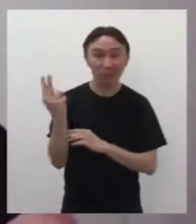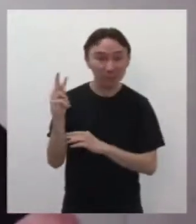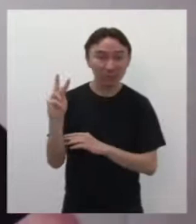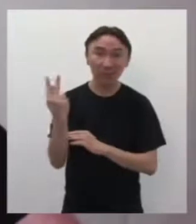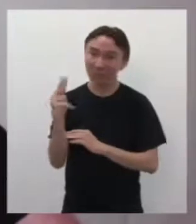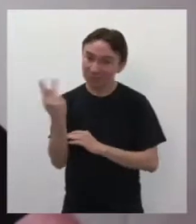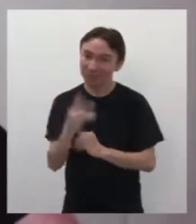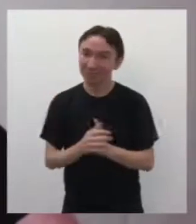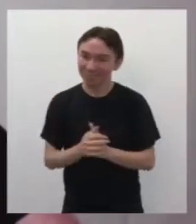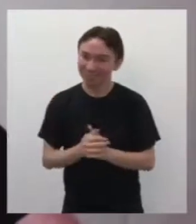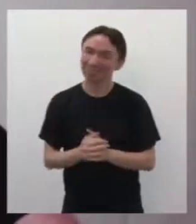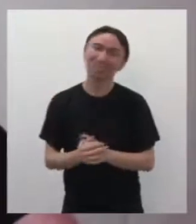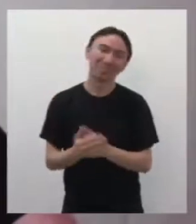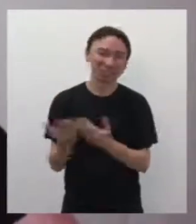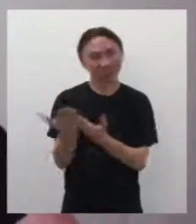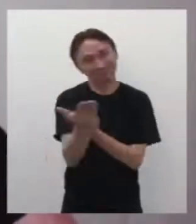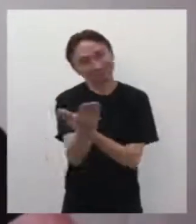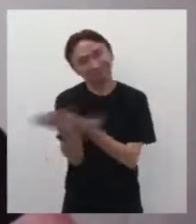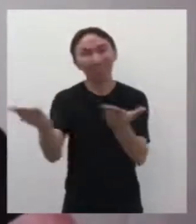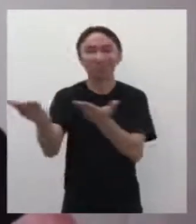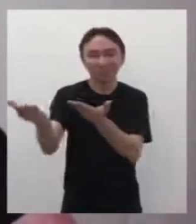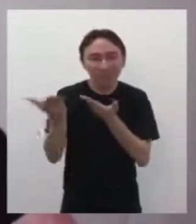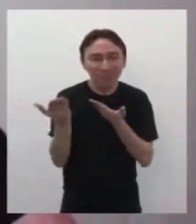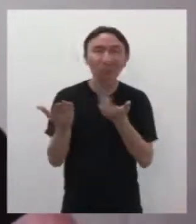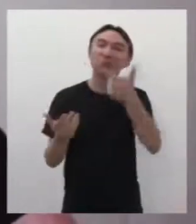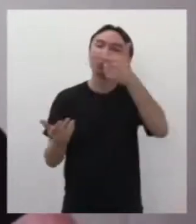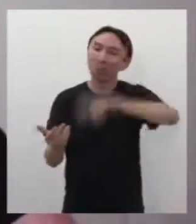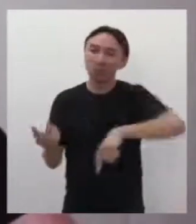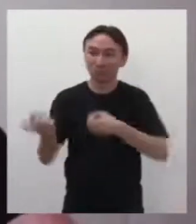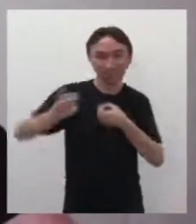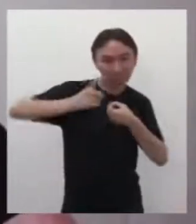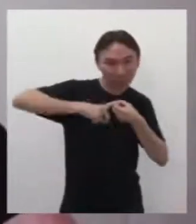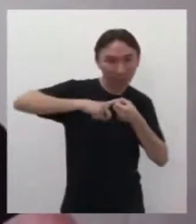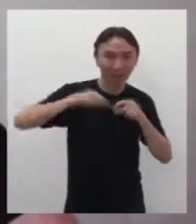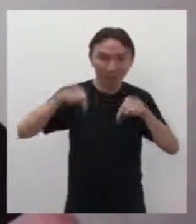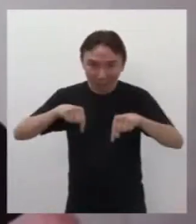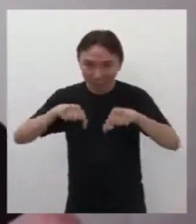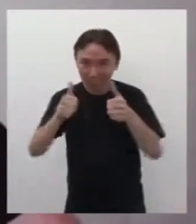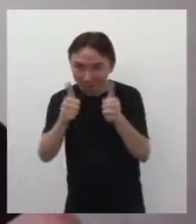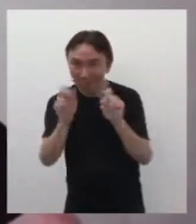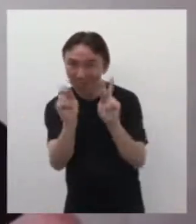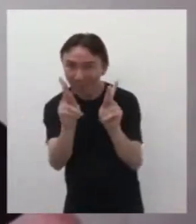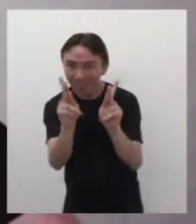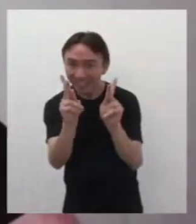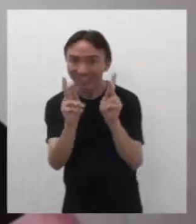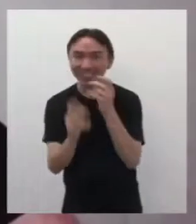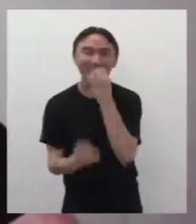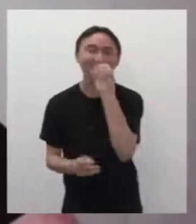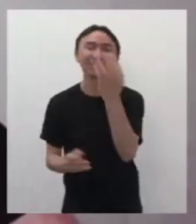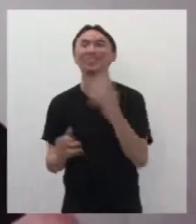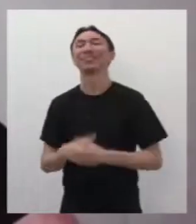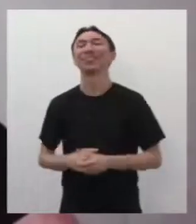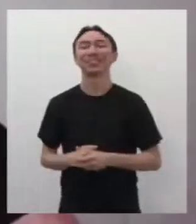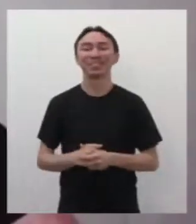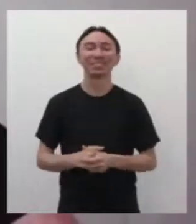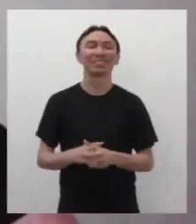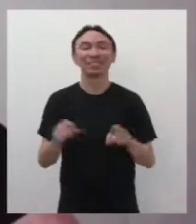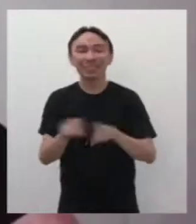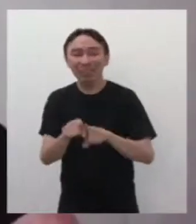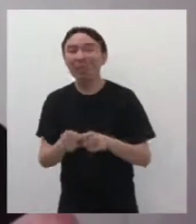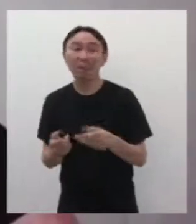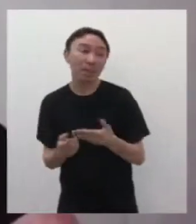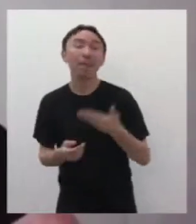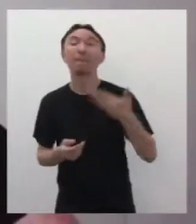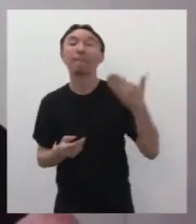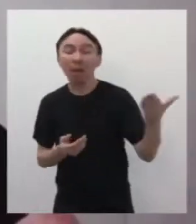meu convite para vocês voltarem aqui, tá bom? E eu gostaria de passar para a Nelly,